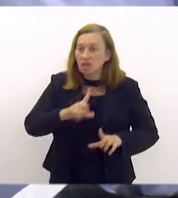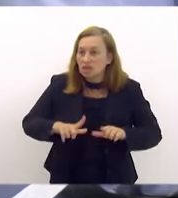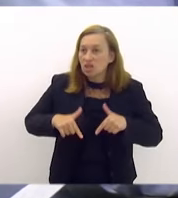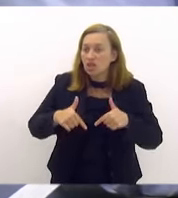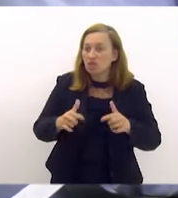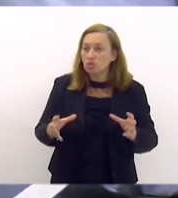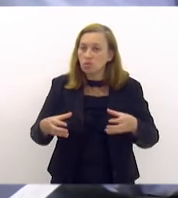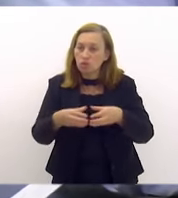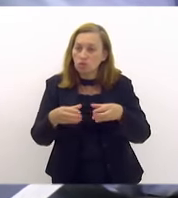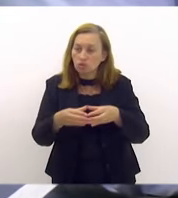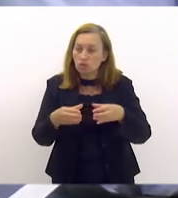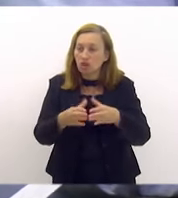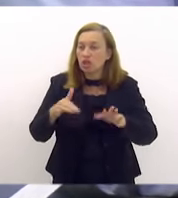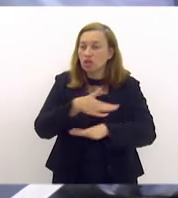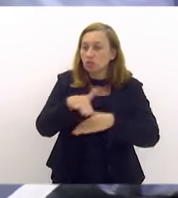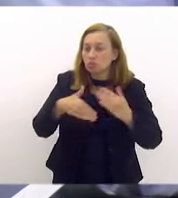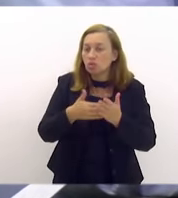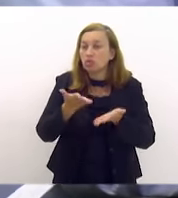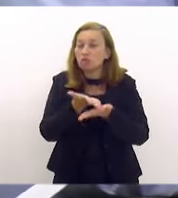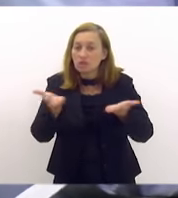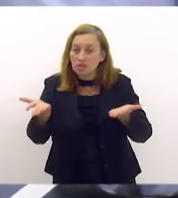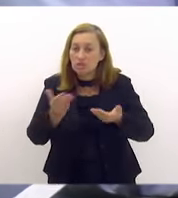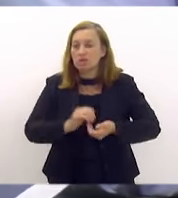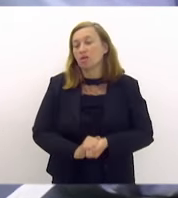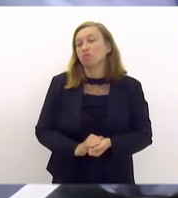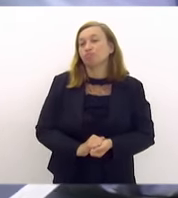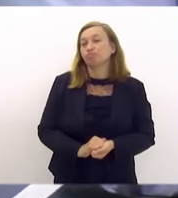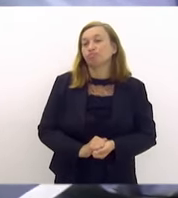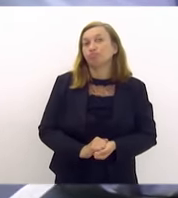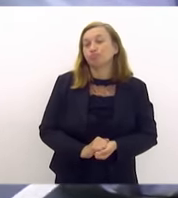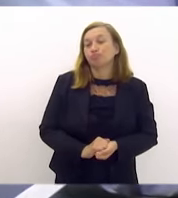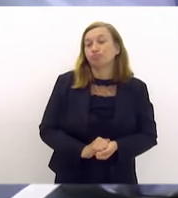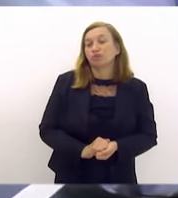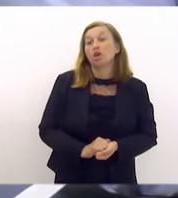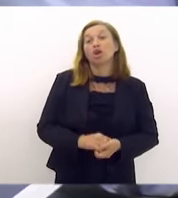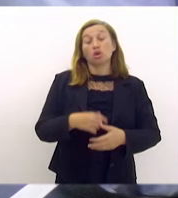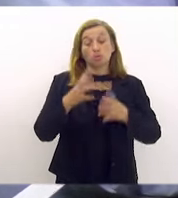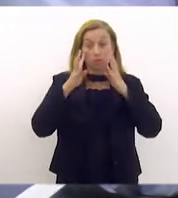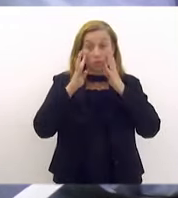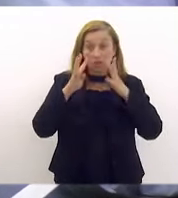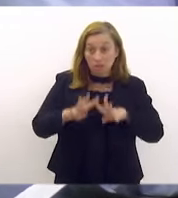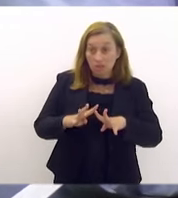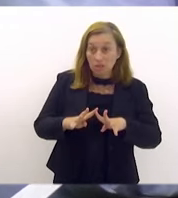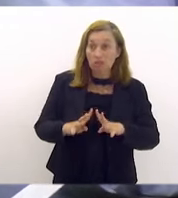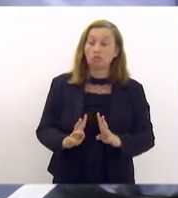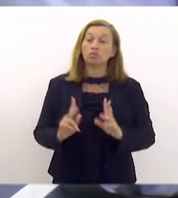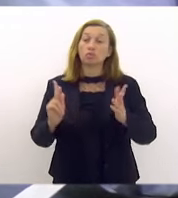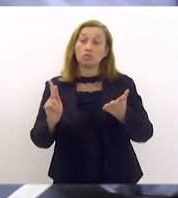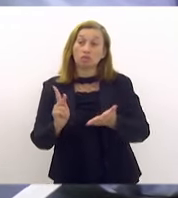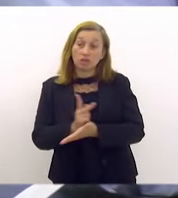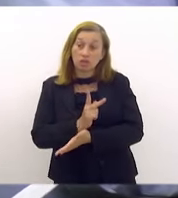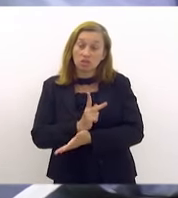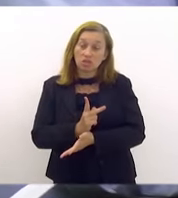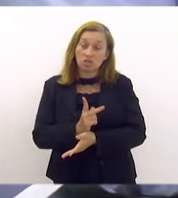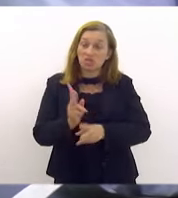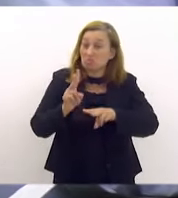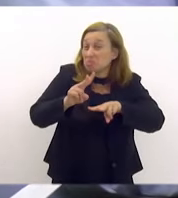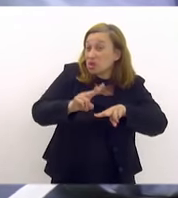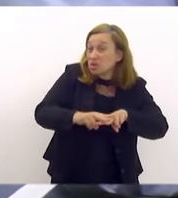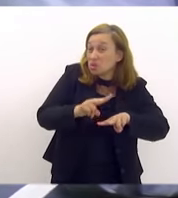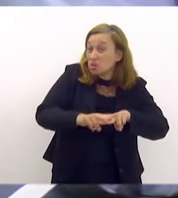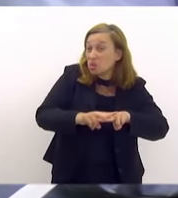conjunta entre os poderes e diante de uma situação que nos chamou muita atenção de prisões